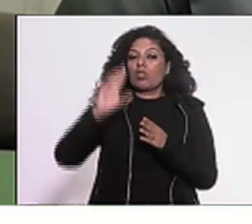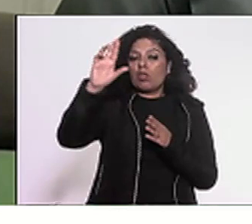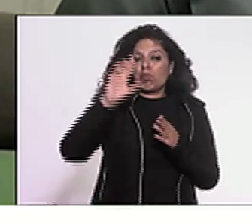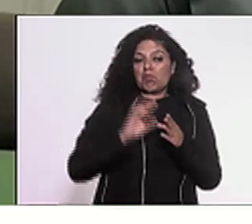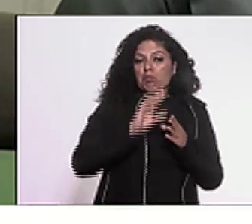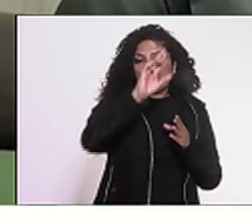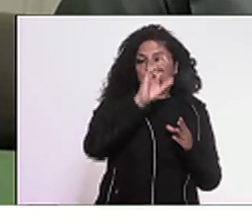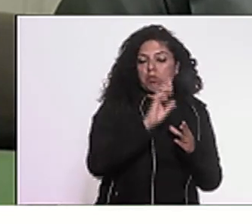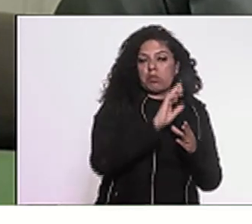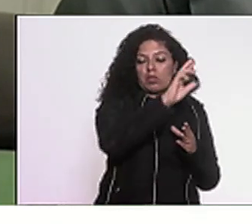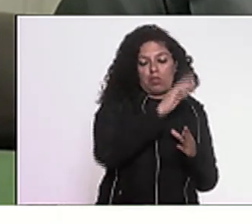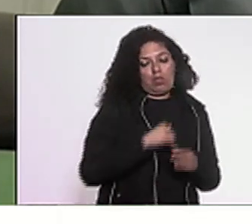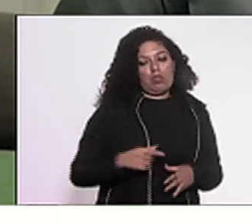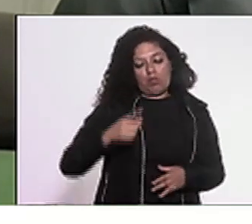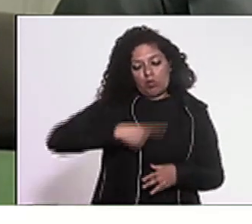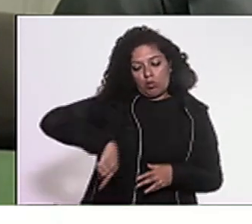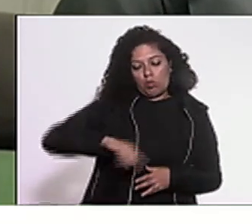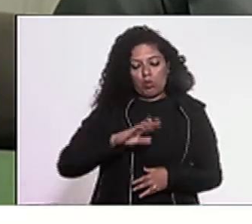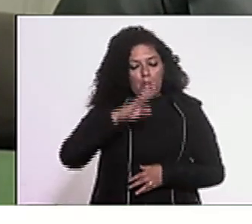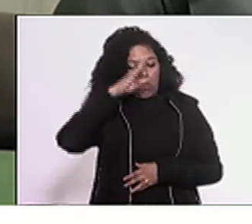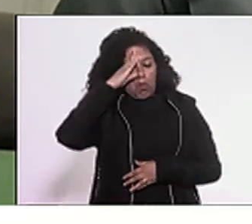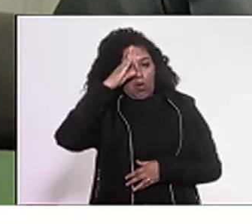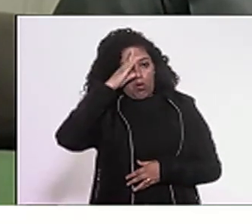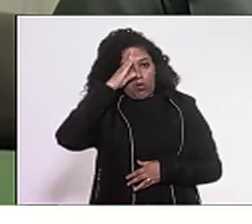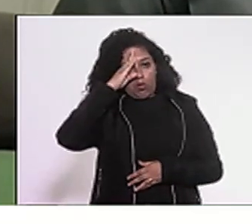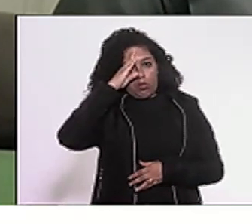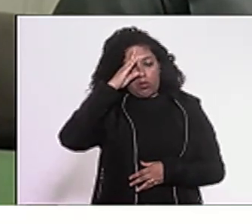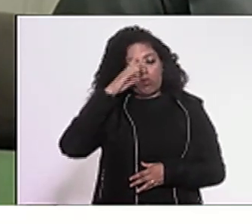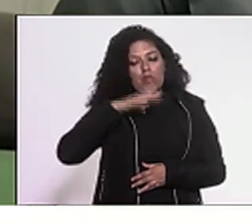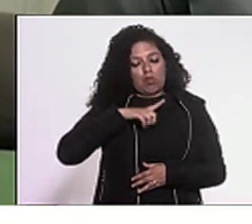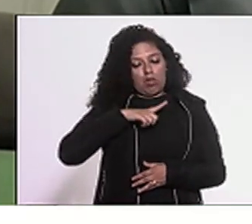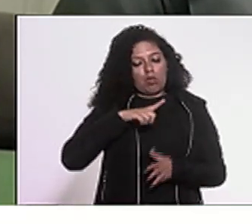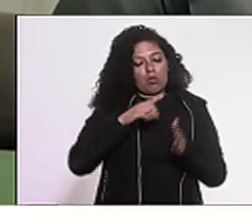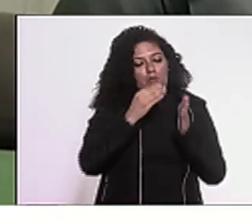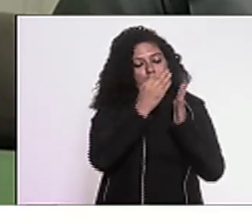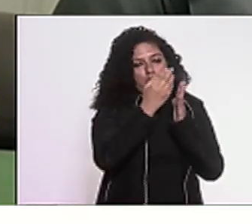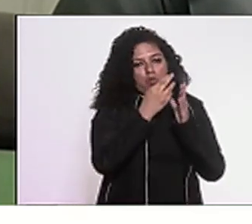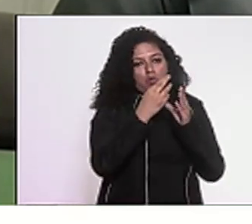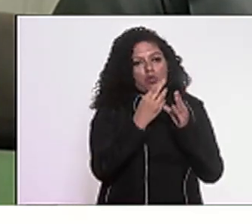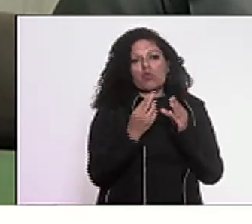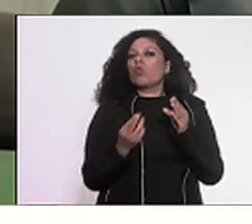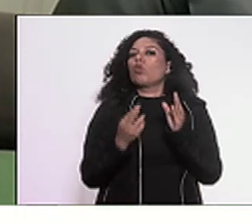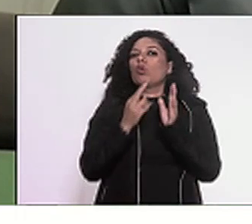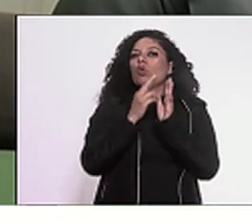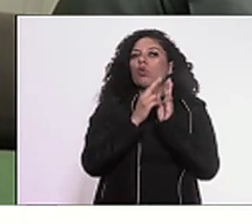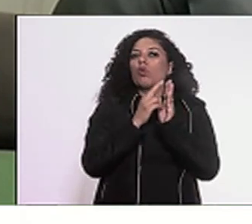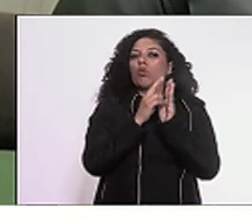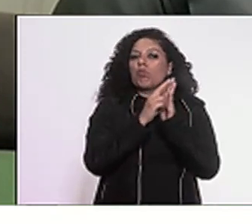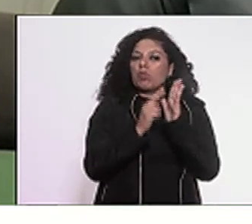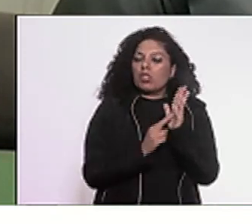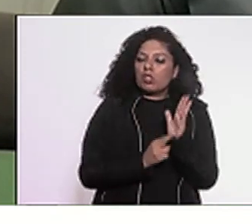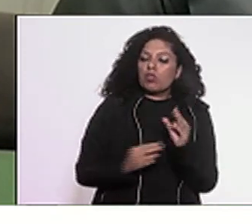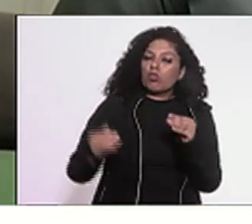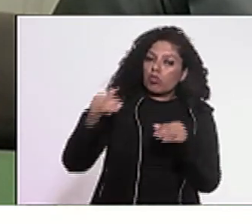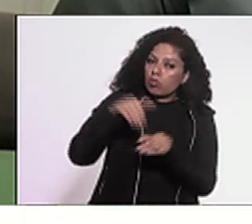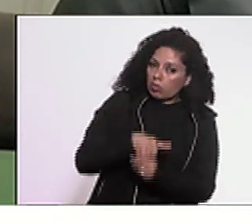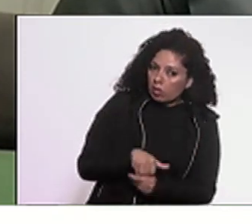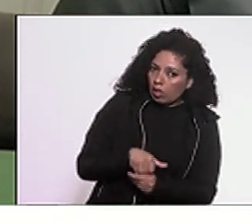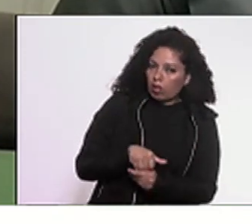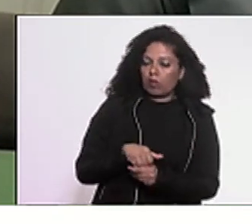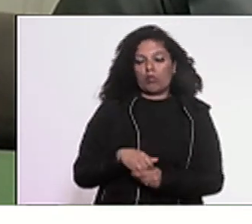Somos, por ser uma instituição militar, submetidos a um regramento, a um regulamento próprio, né? E tudo